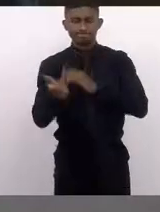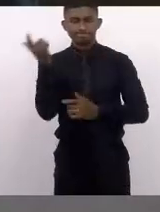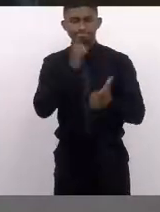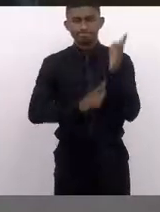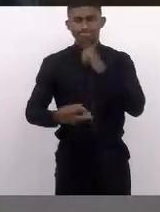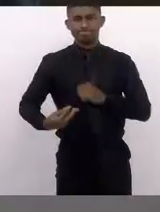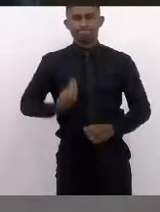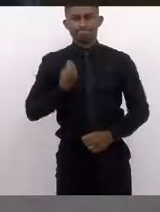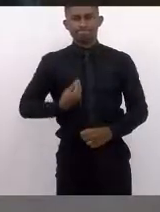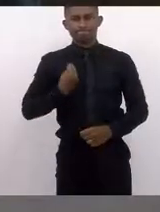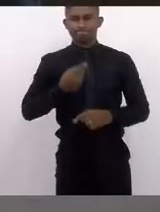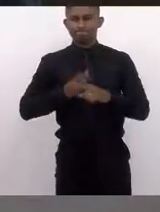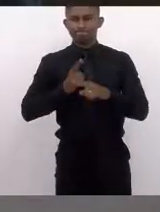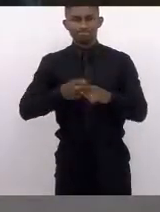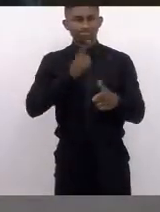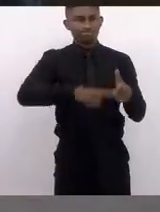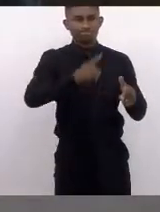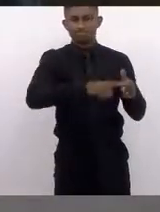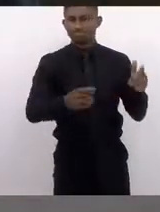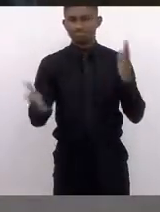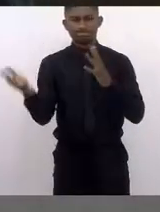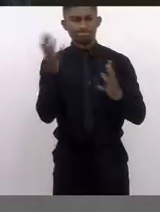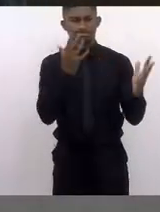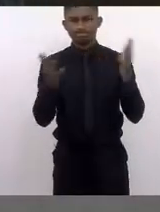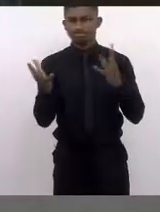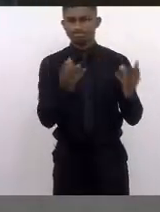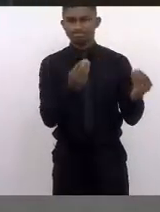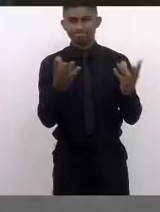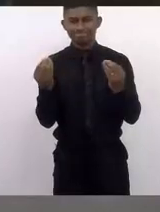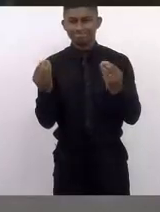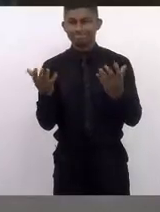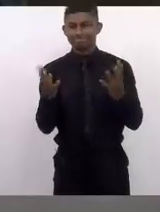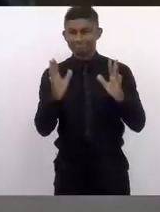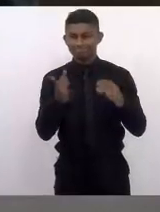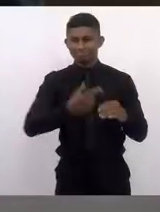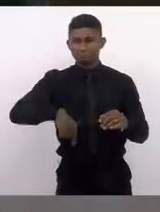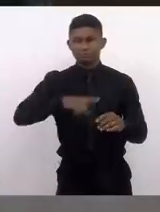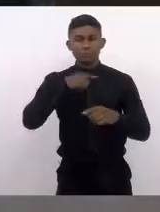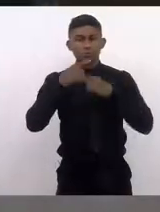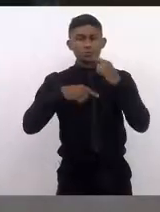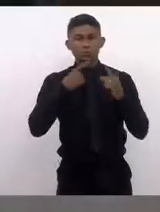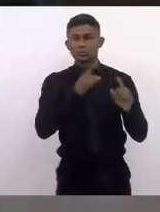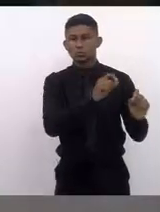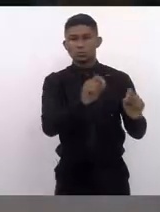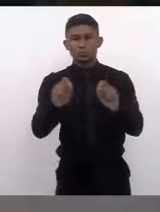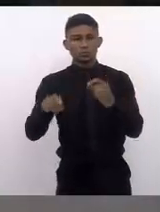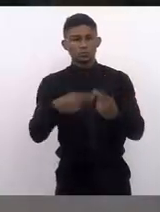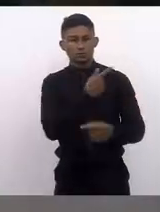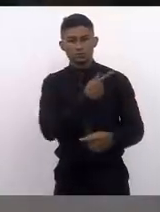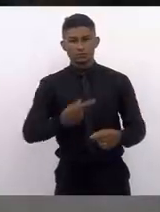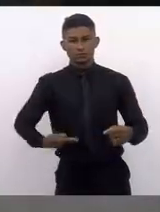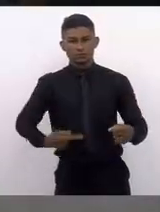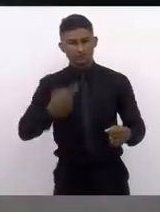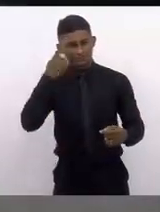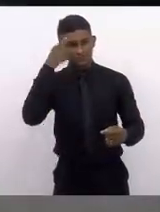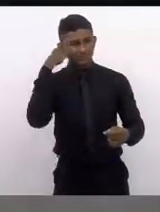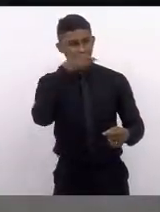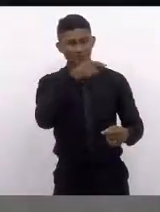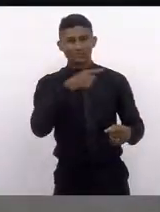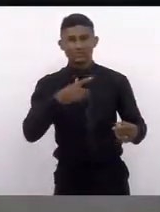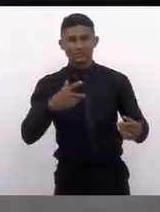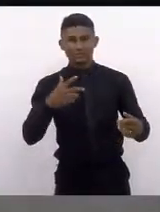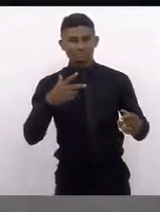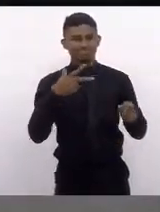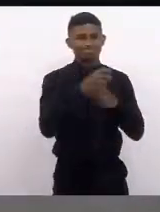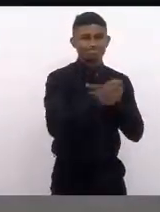depois de tanta tempestade de tanto interesse vendas mas nós e botar o governo no processo de privatização